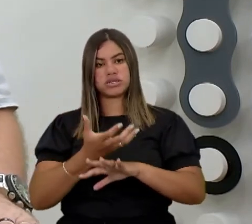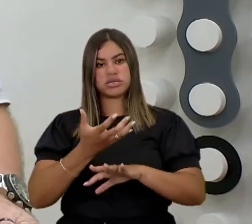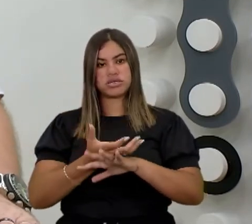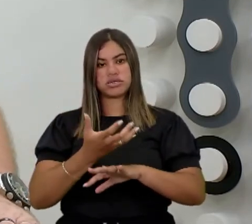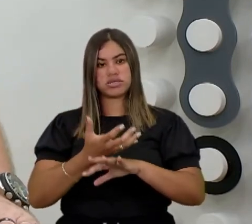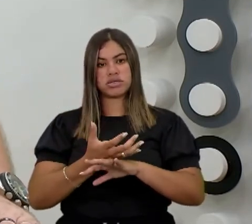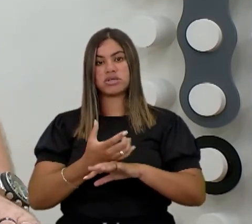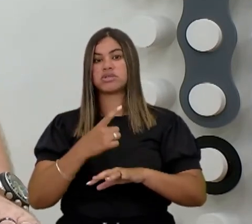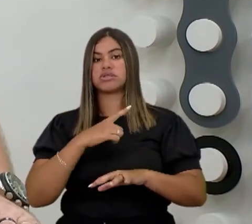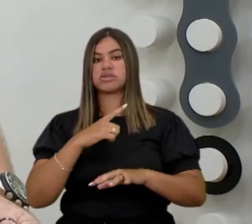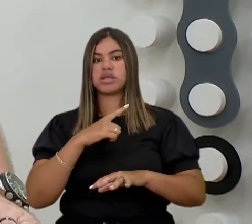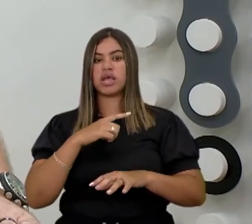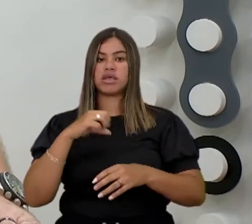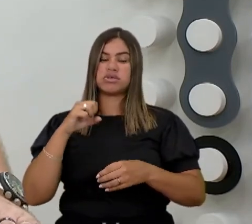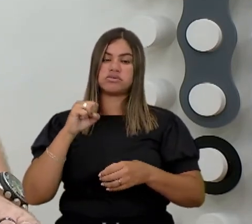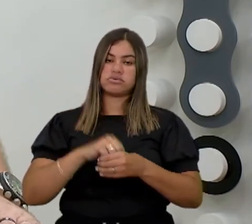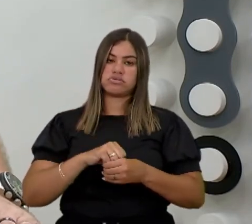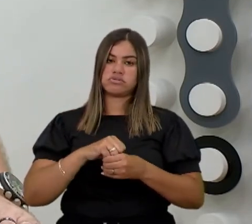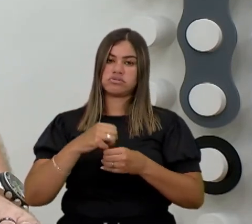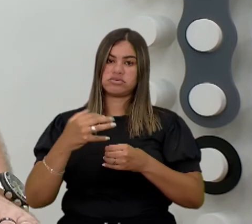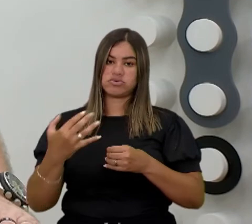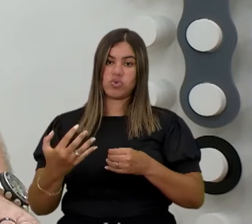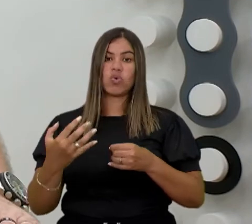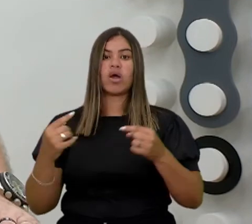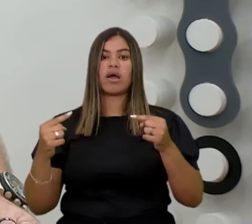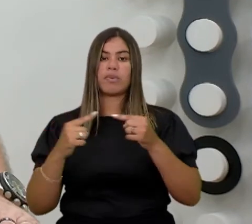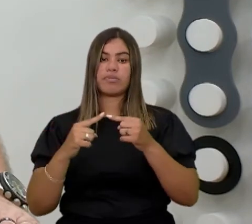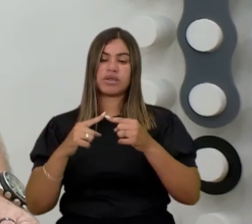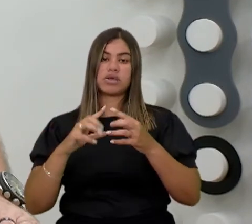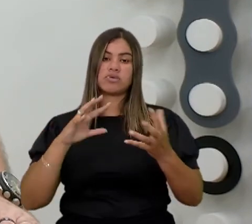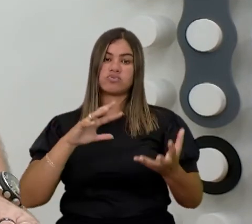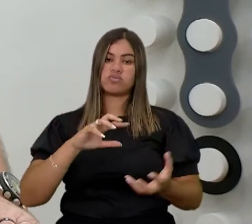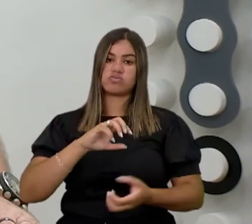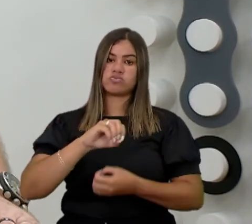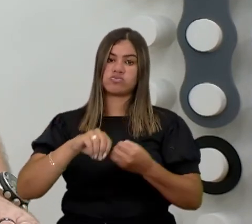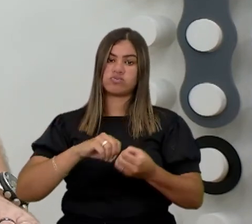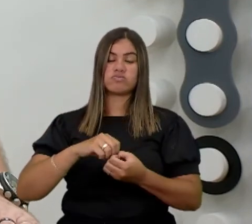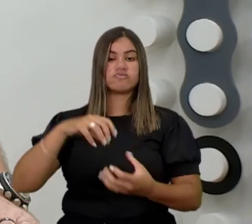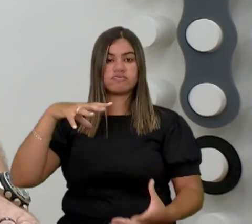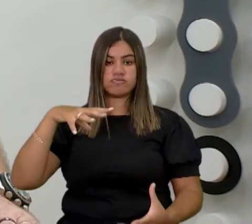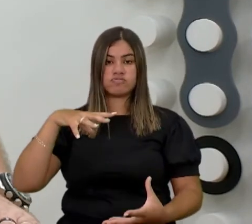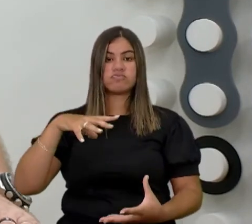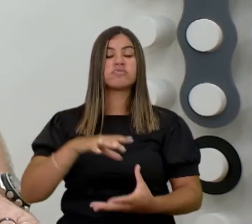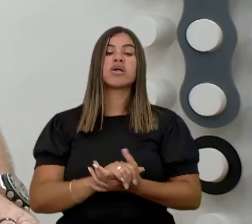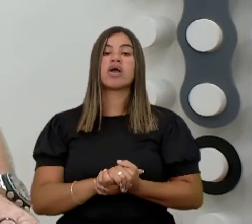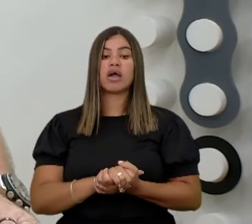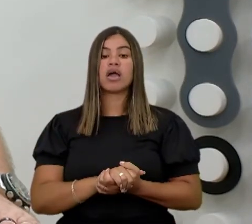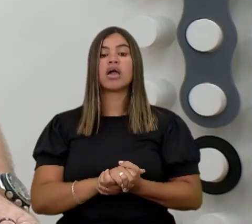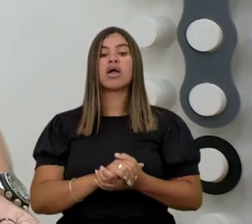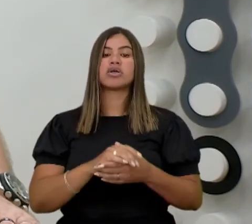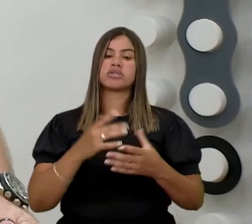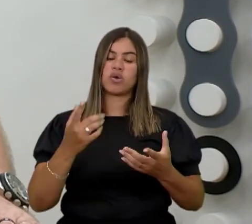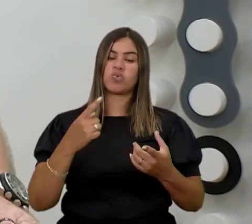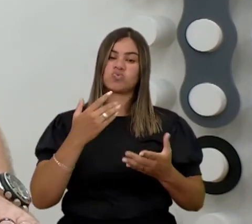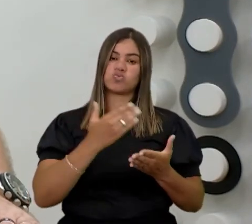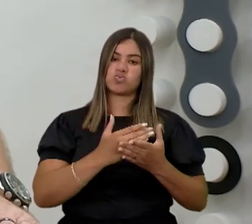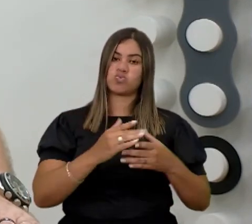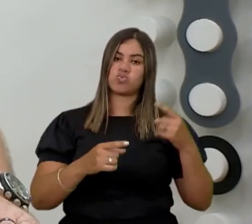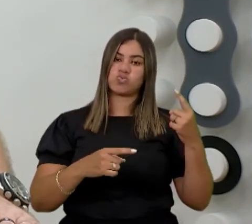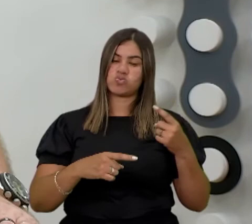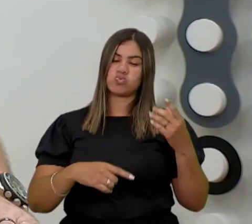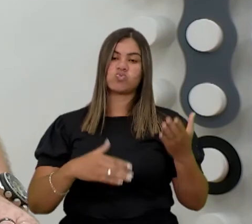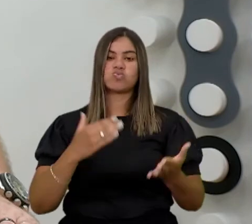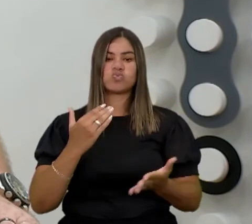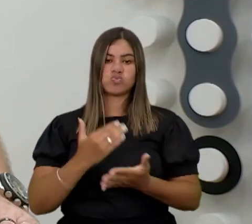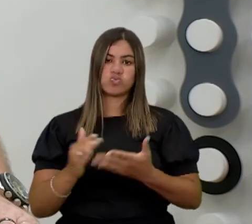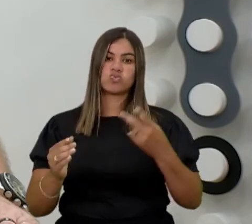bom material falando sobre essa formação do nosso planeta. Então, desde lá da introdução 1, passando pela introdução